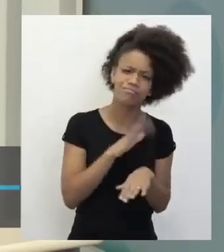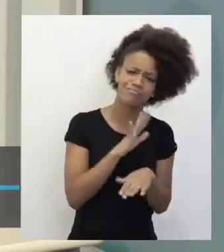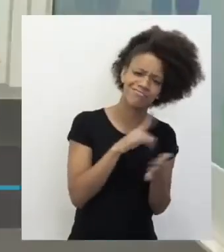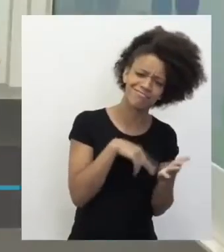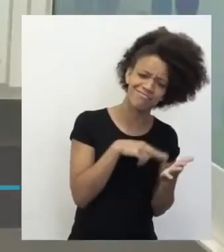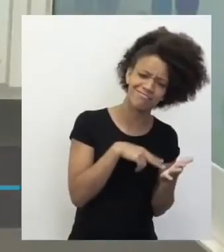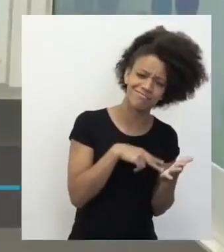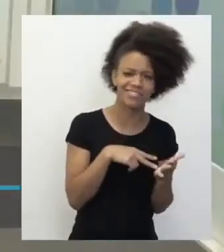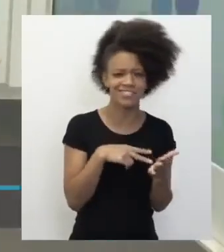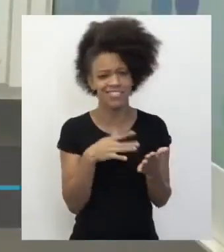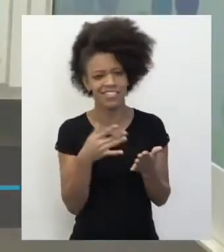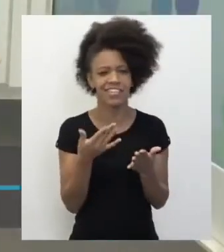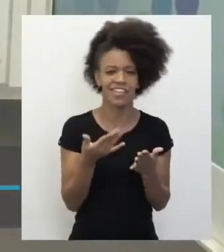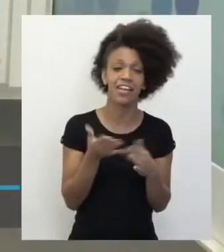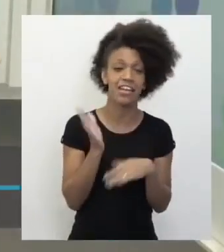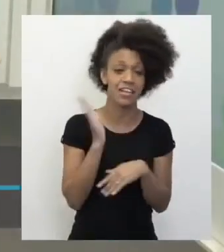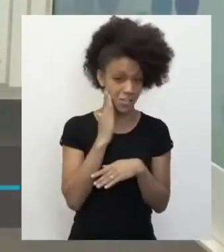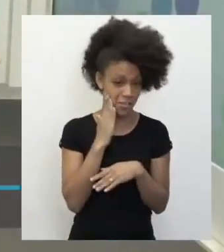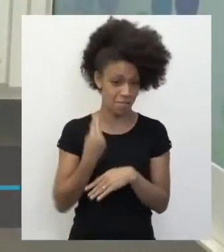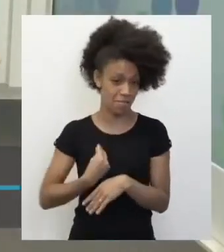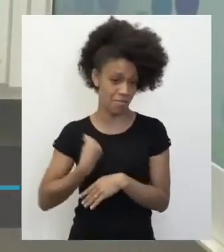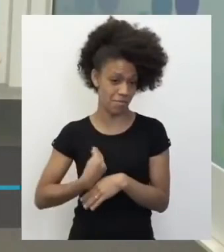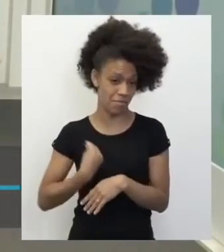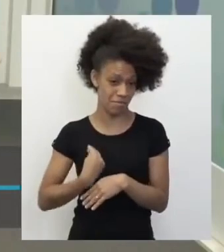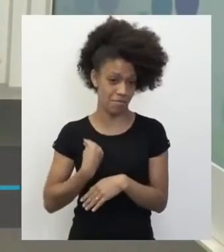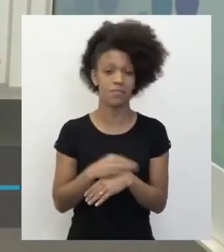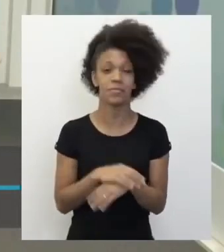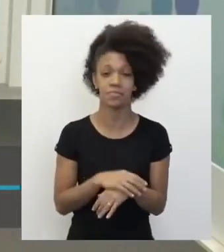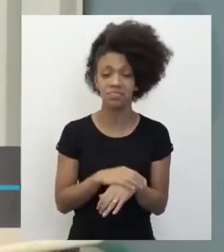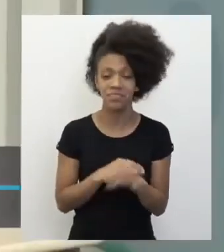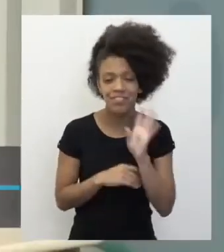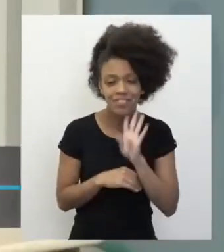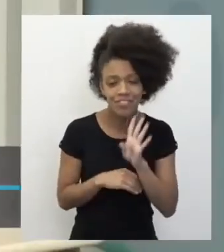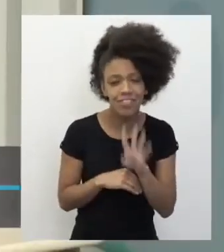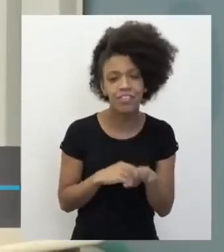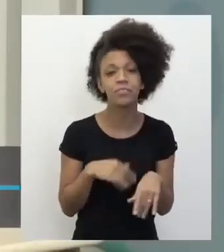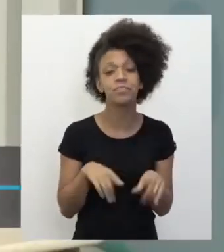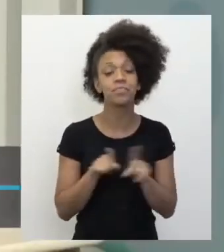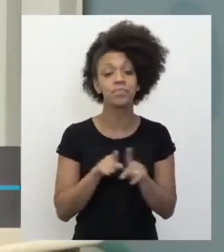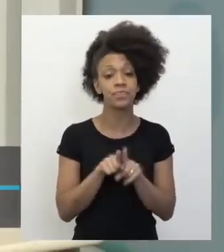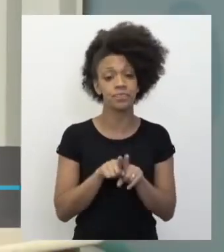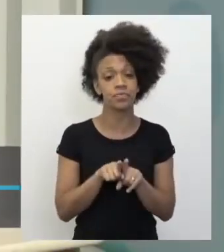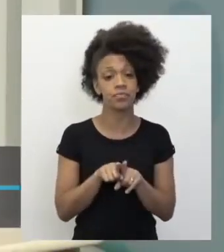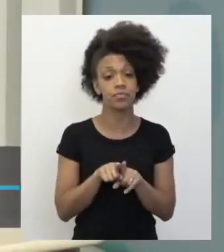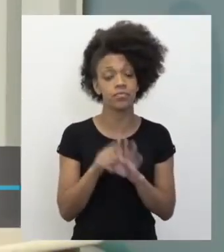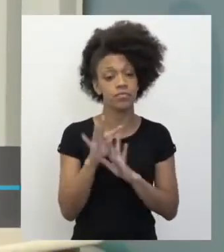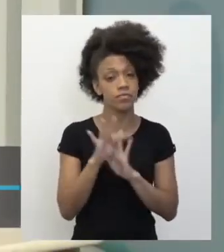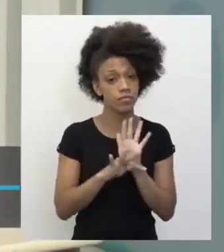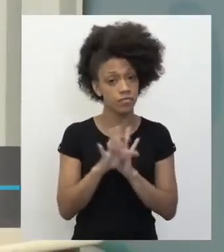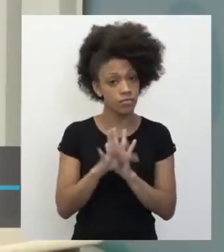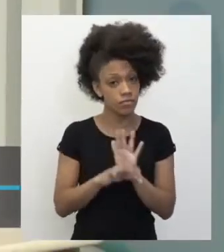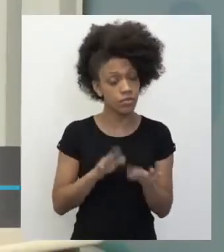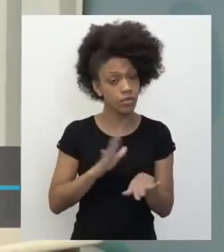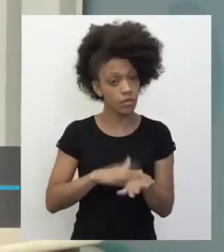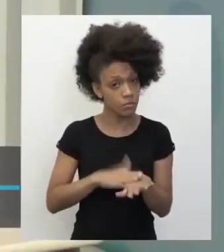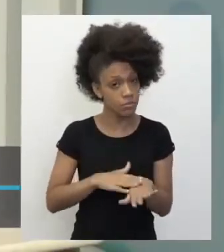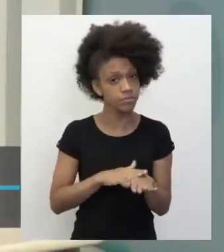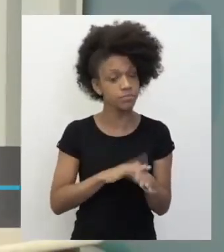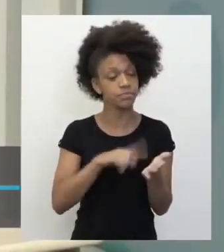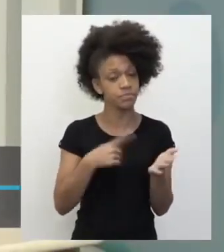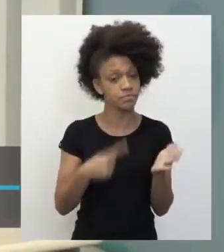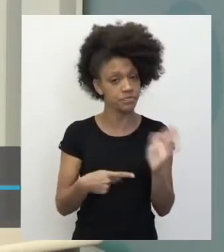Foi uma leitura, quem sabe faz ao vivo, né, professor Mauro? Quem sabe faz ao vivo, foi bem bacana. Nós lemos aqui o texto que vocês têm em mãos, no caderno do